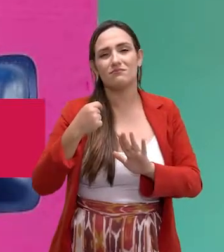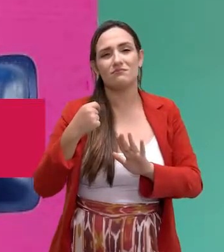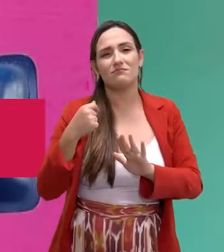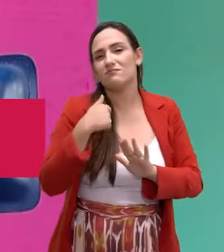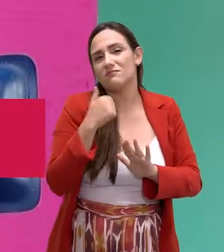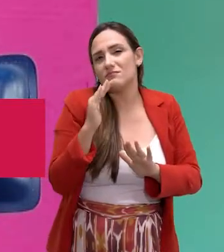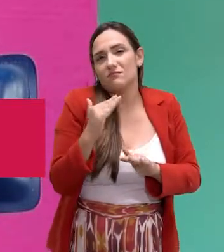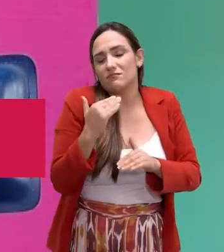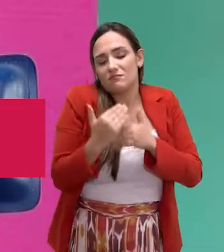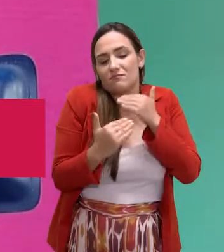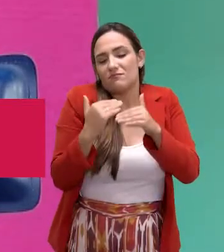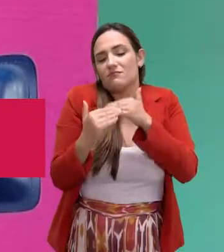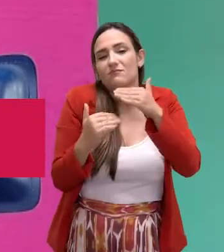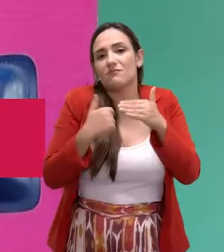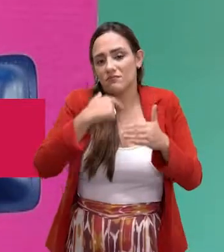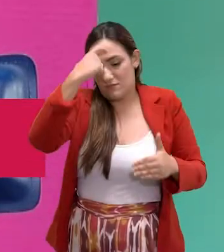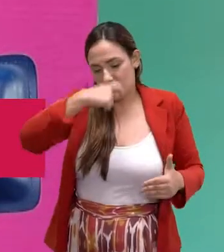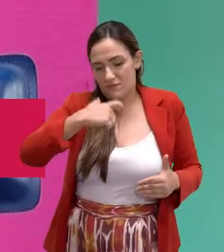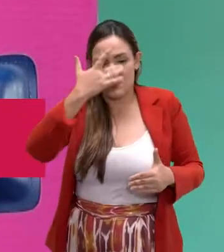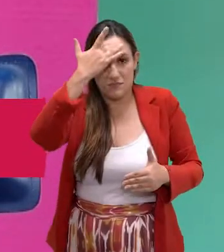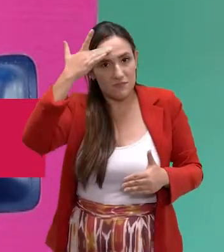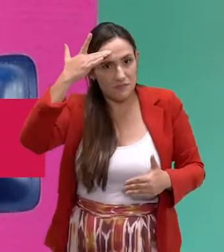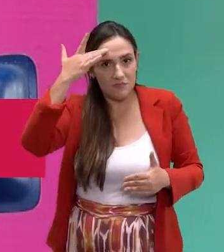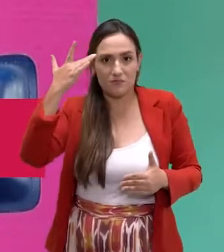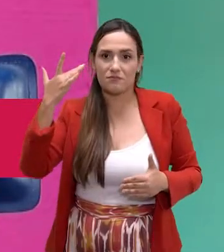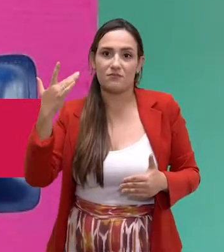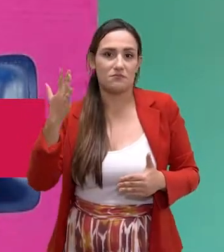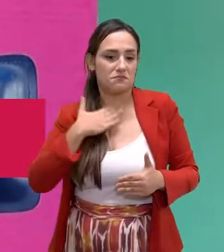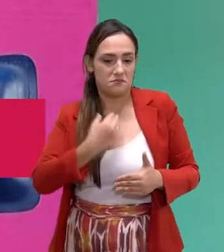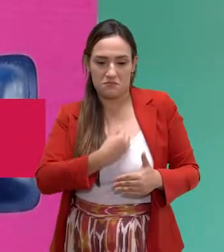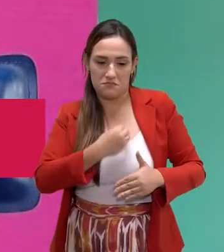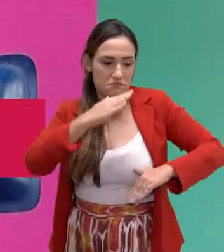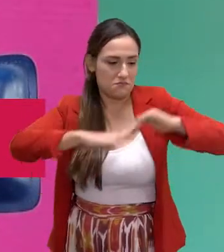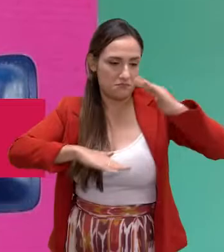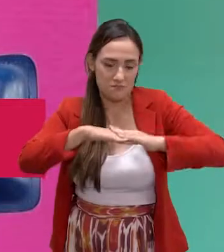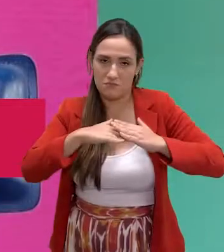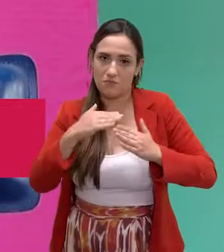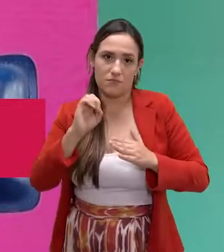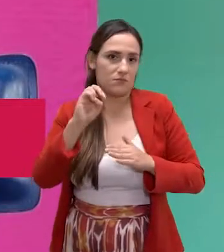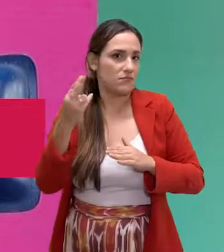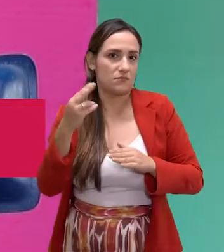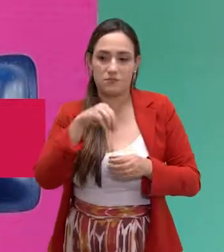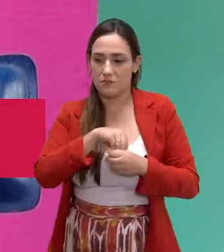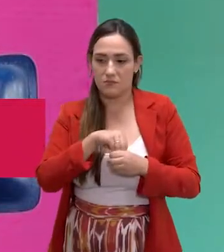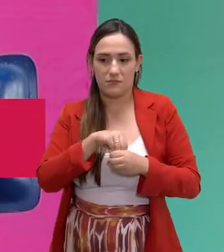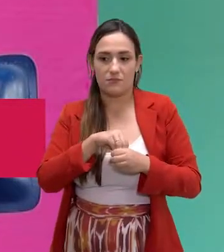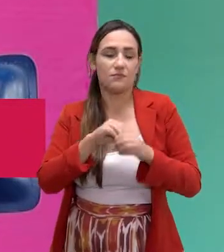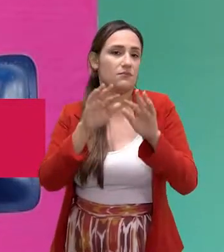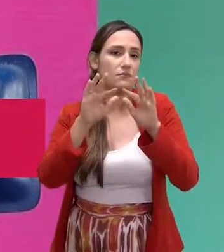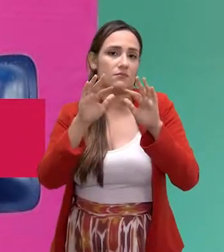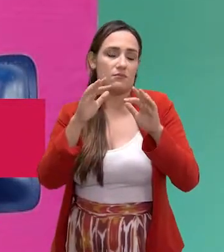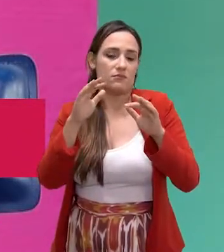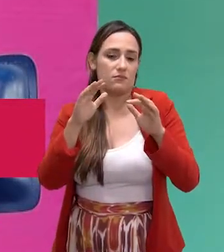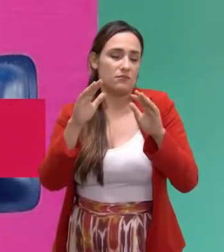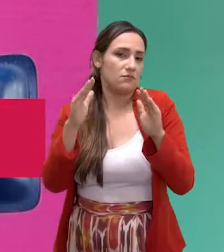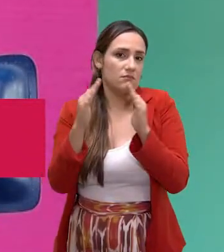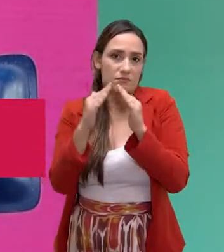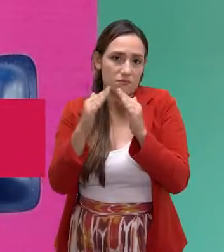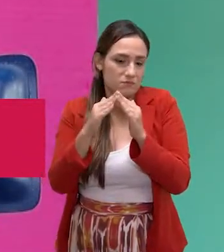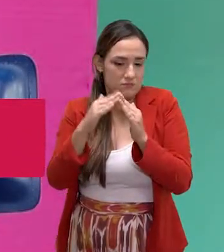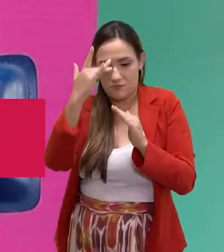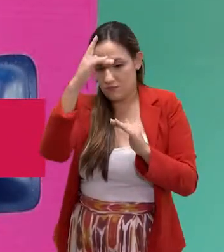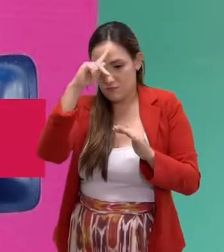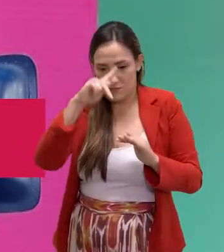alcançando enquanto pessoa. Durante a minha vida profissional, durante a minha vida pessoal, eu fui tentando